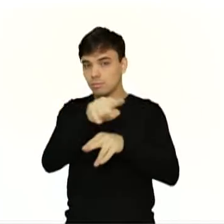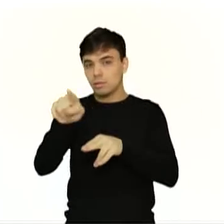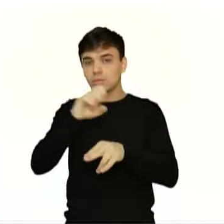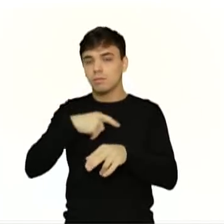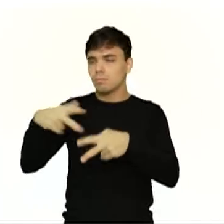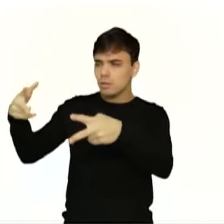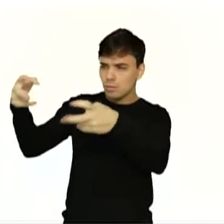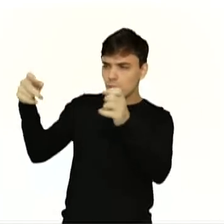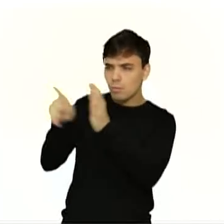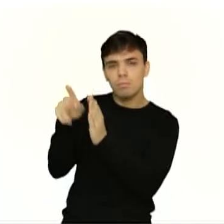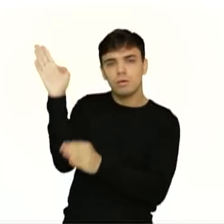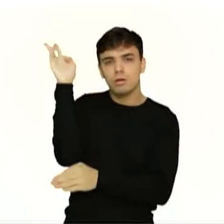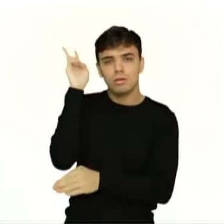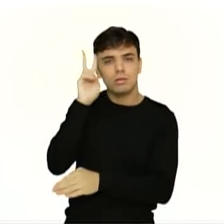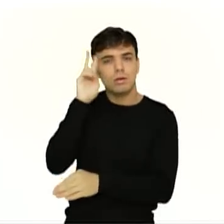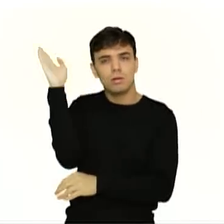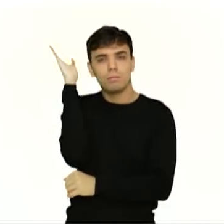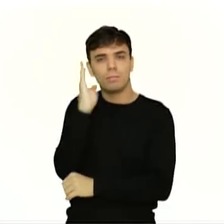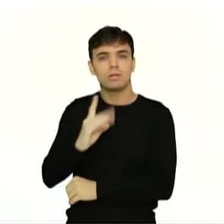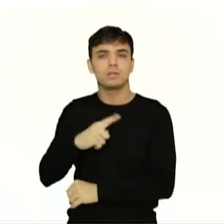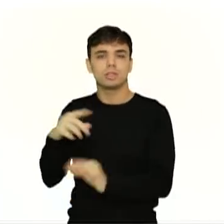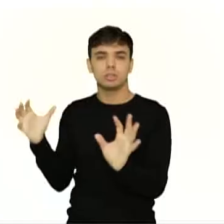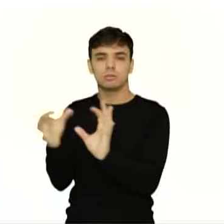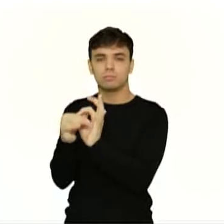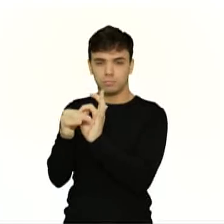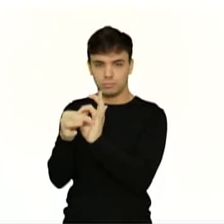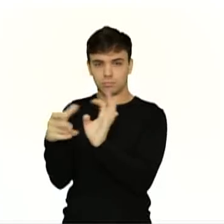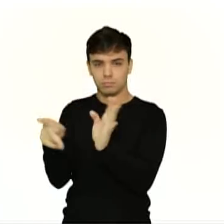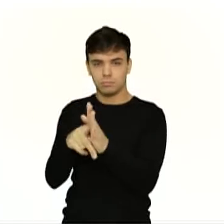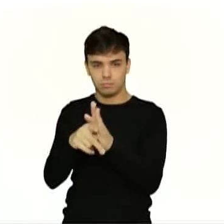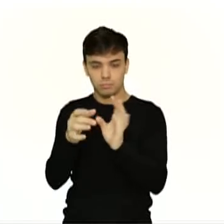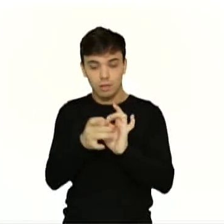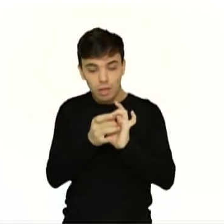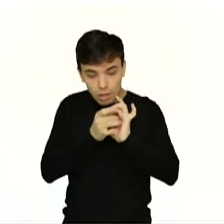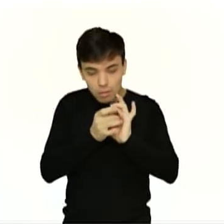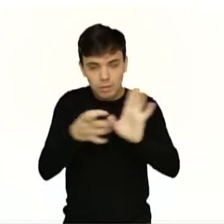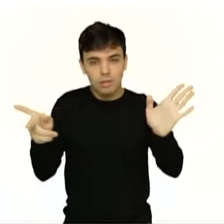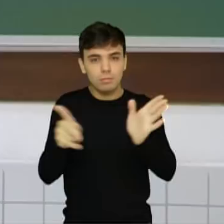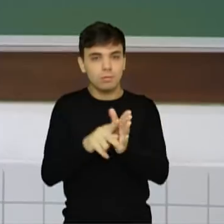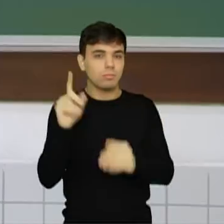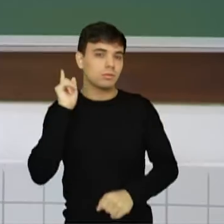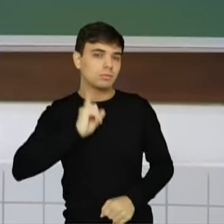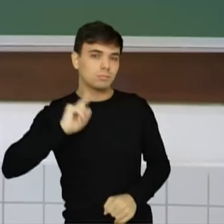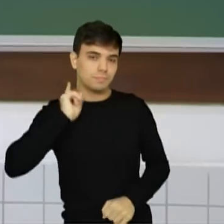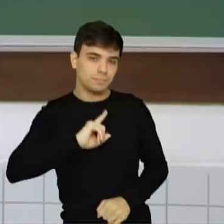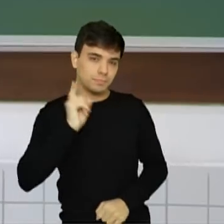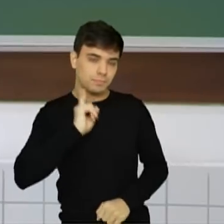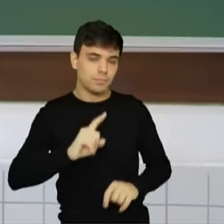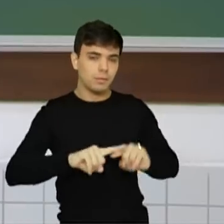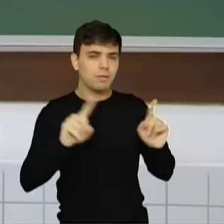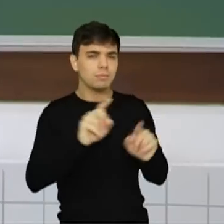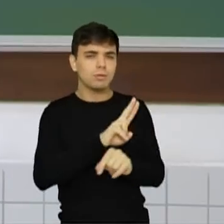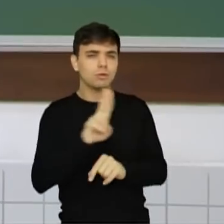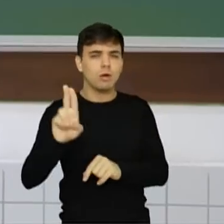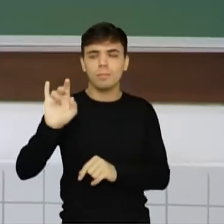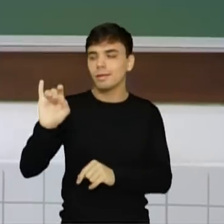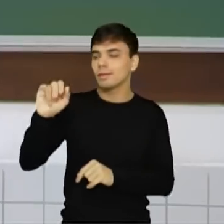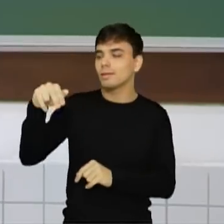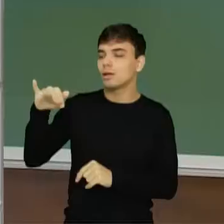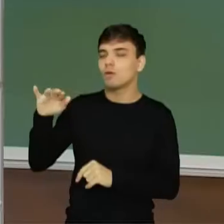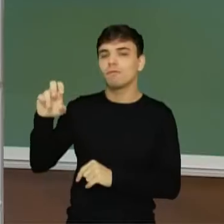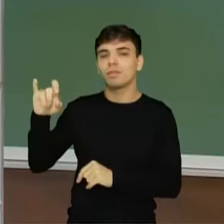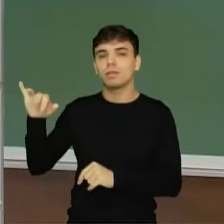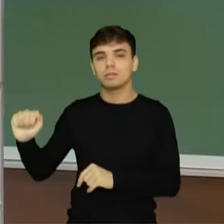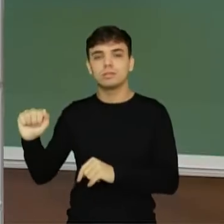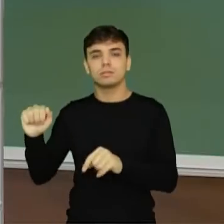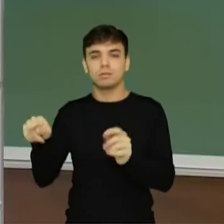história do Brasil, eles se associaram por uma liberdade ali da região de Minas Gerais. Por que tem esse nome Inconfidência? Inconfidência do